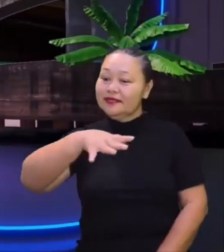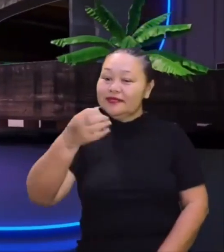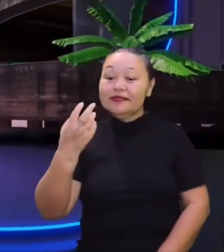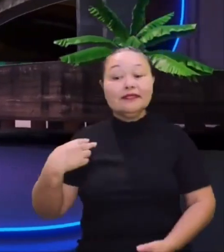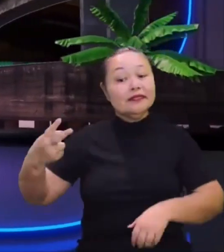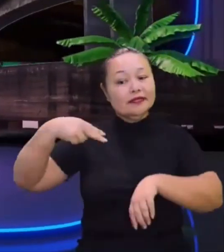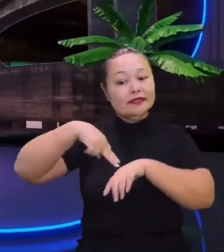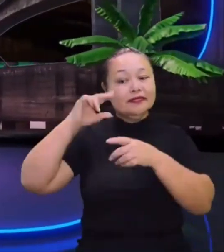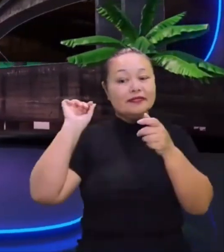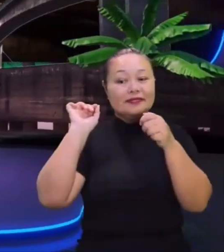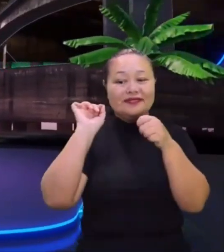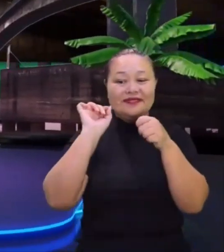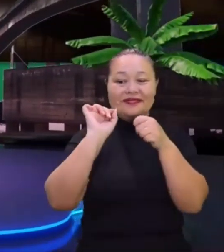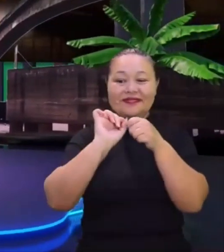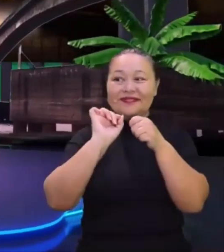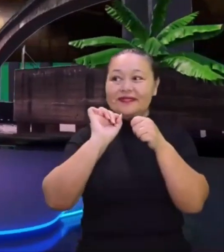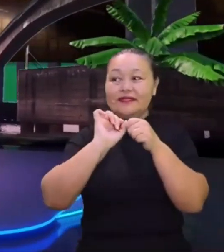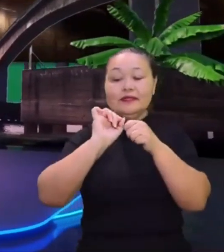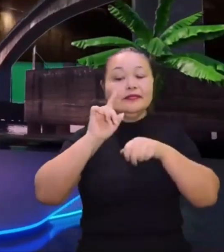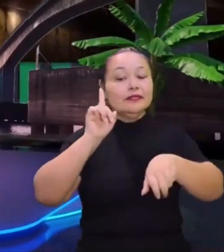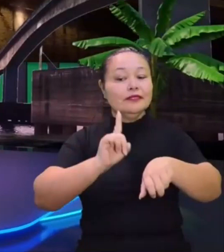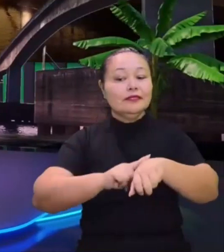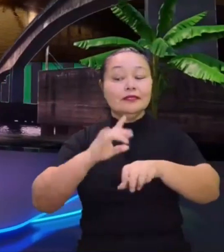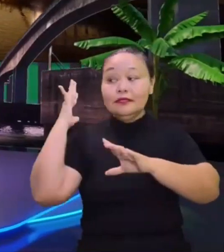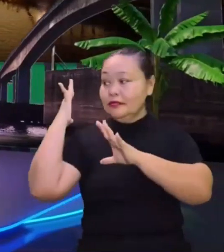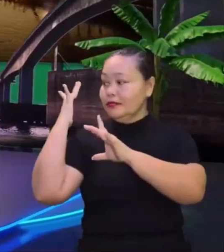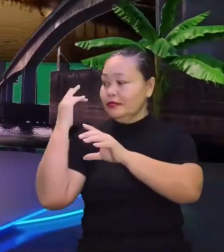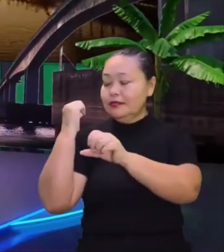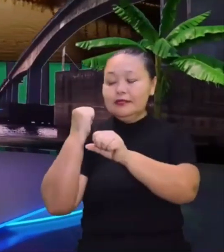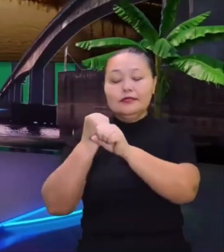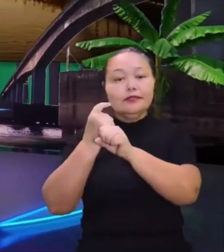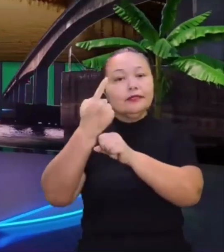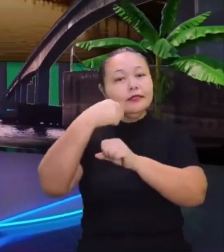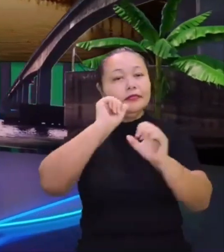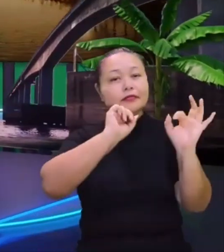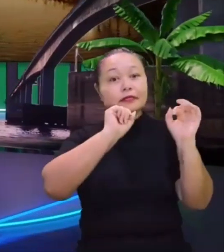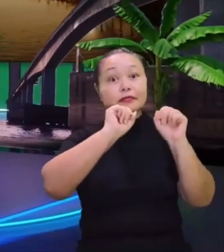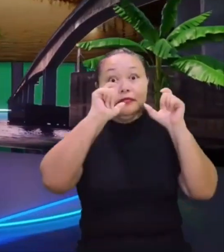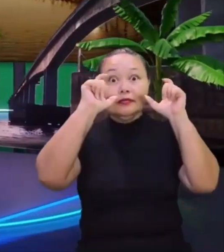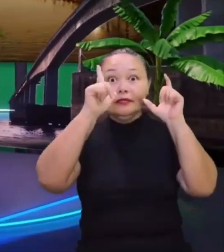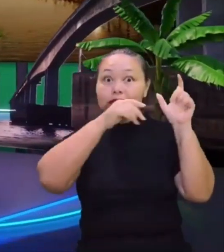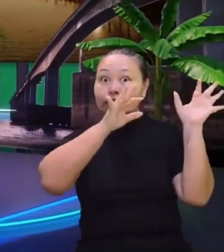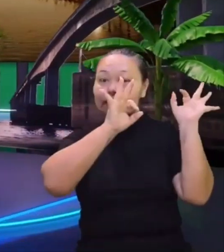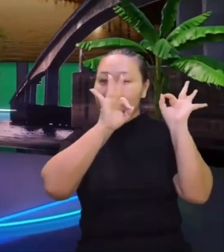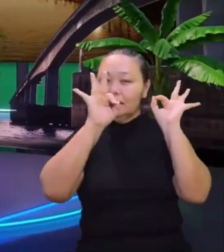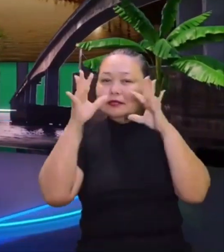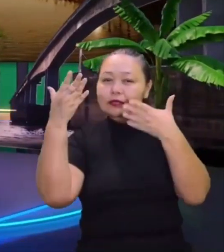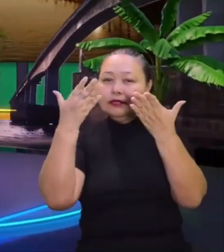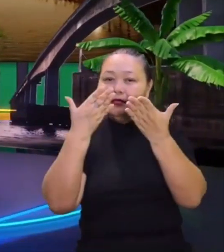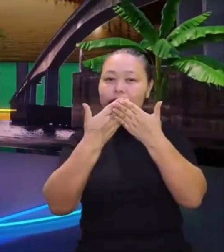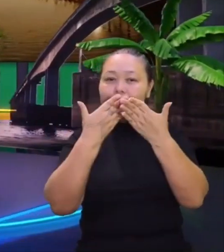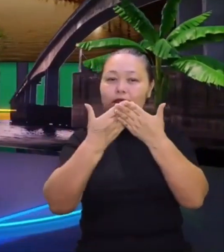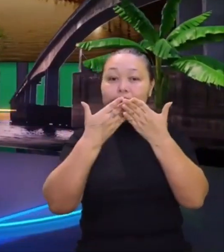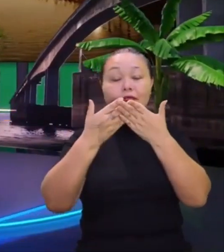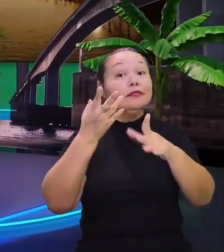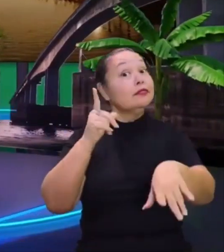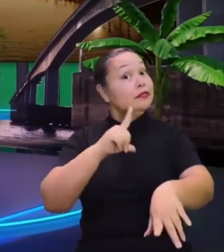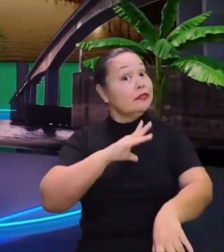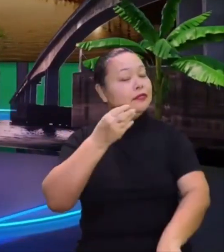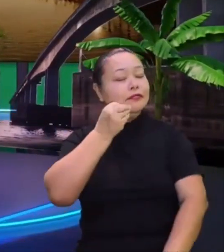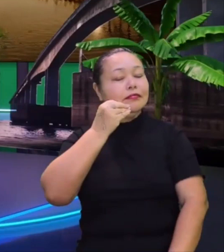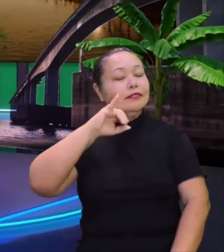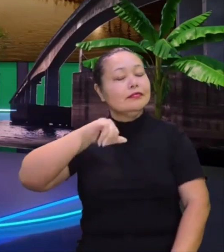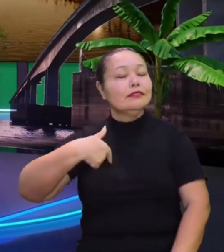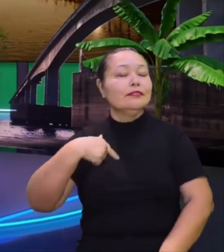aí, galerinha, voltamos para fazer o nosso momento de revisão. Você que ficou ligado durante a aula, agora tem essa oportunidade de aproveitar esses